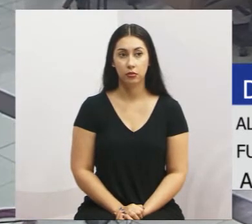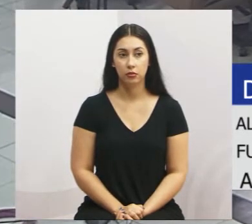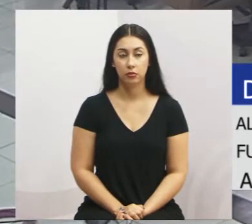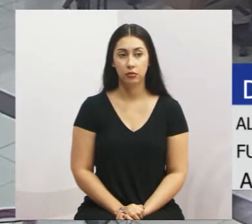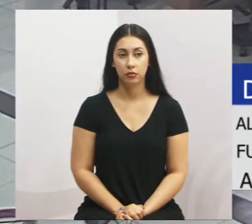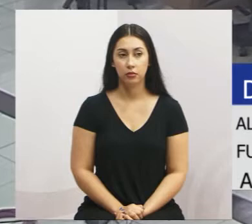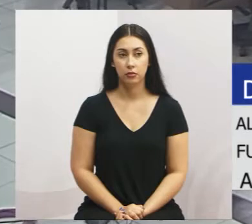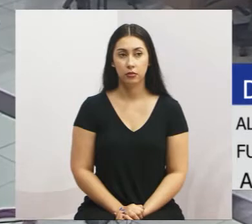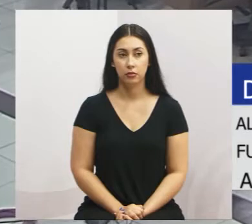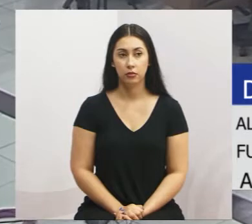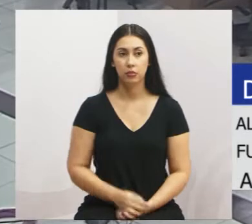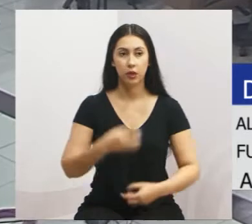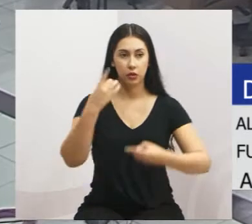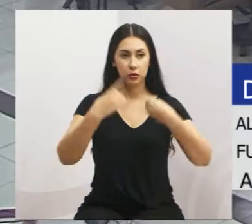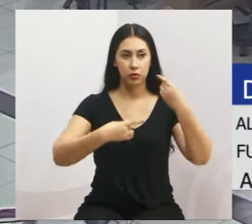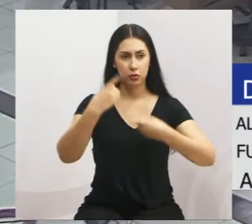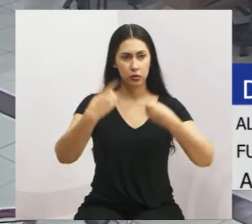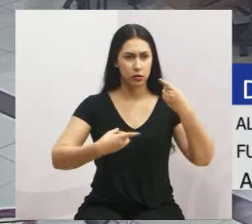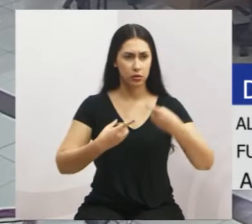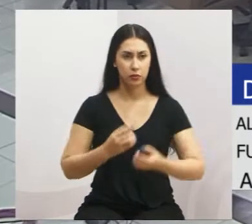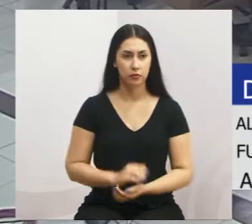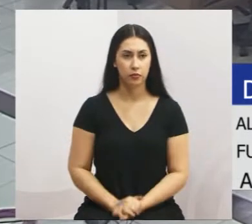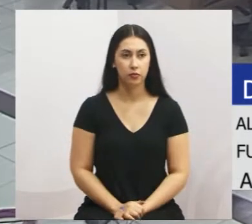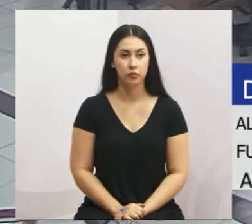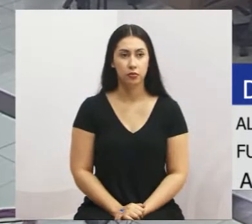Em discussão.